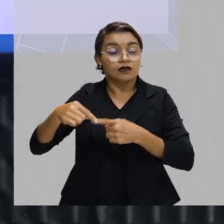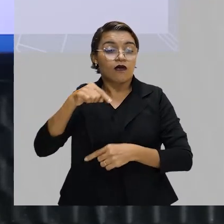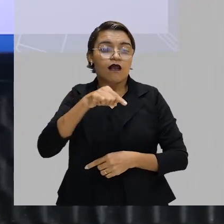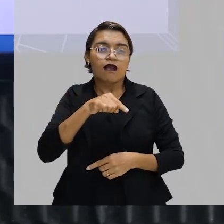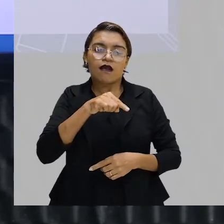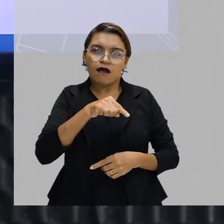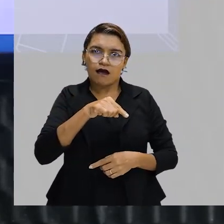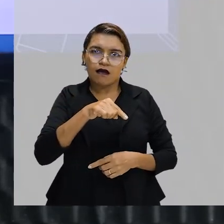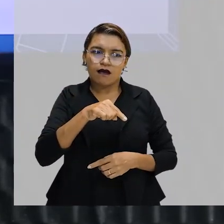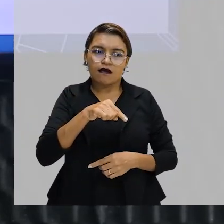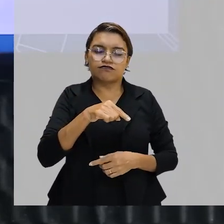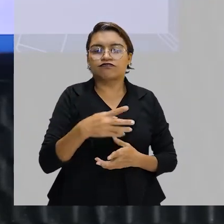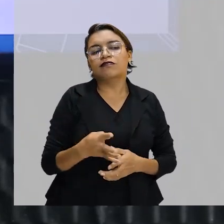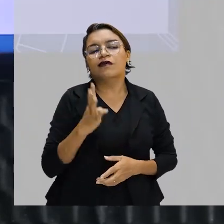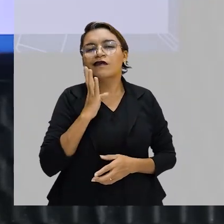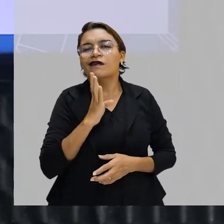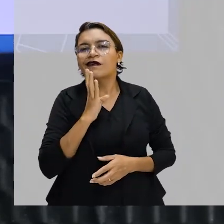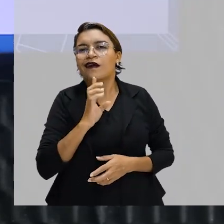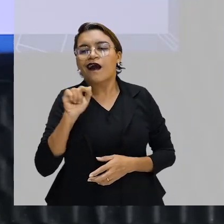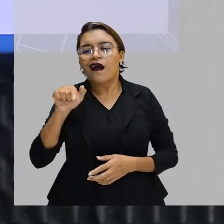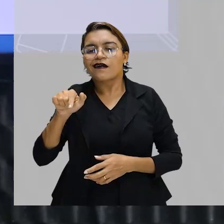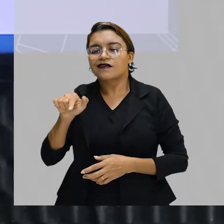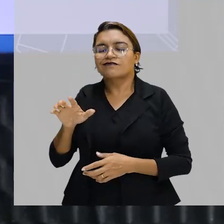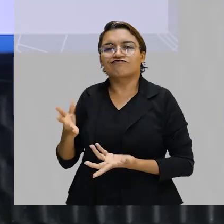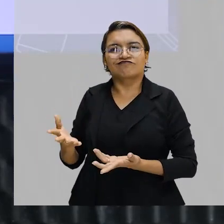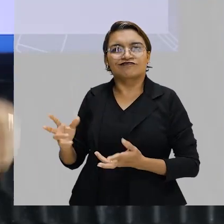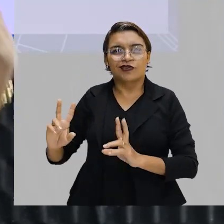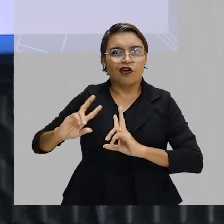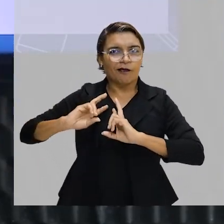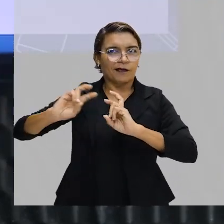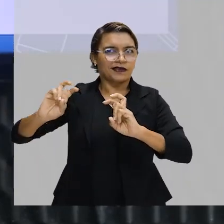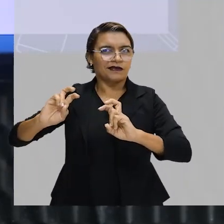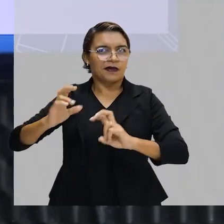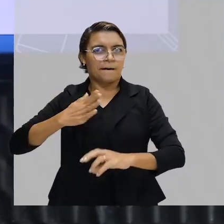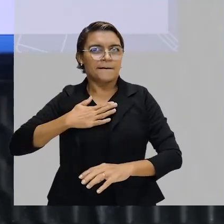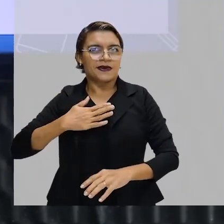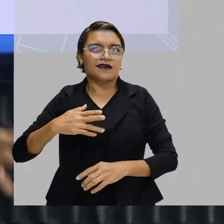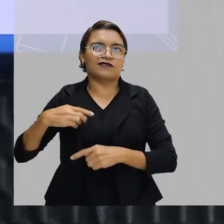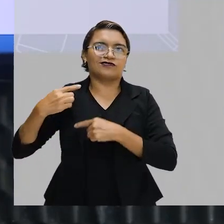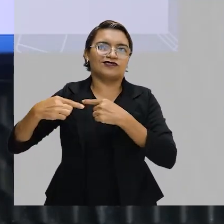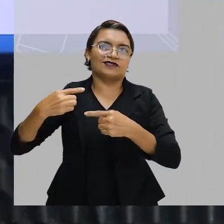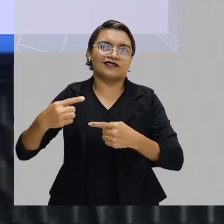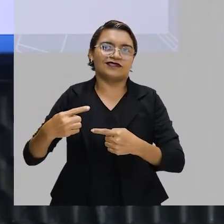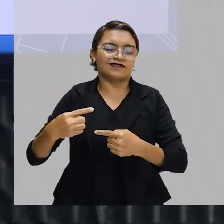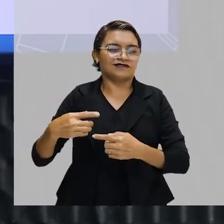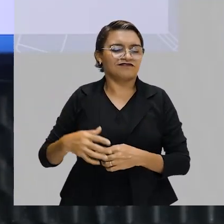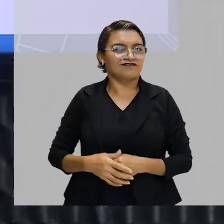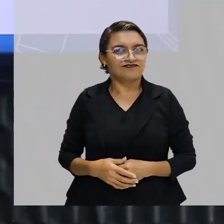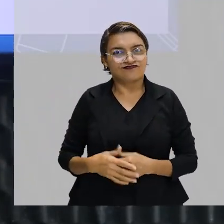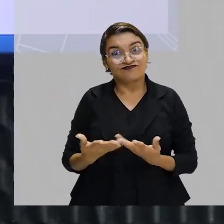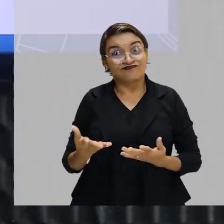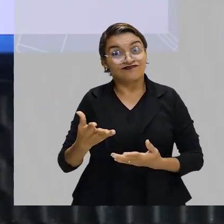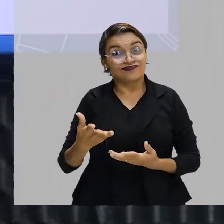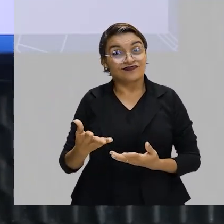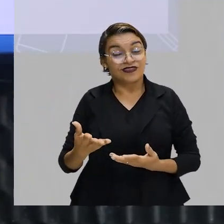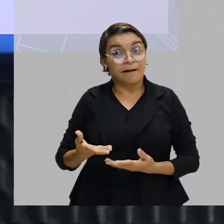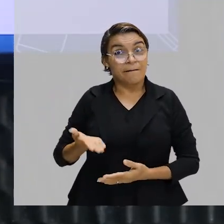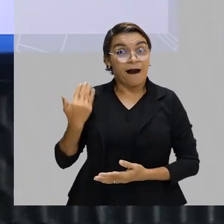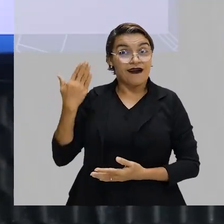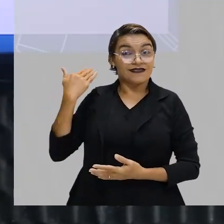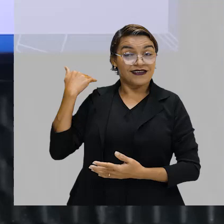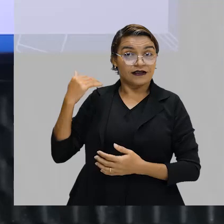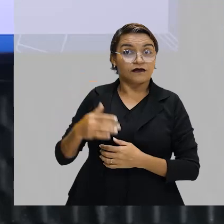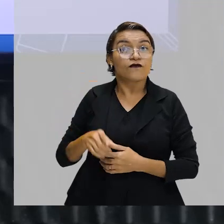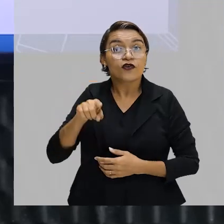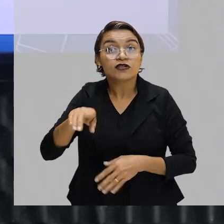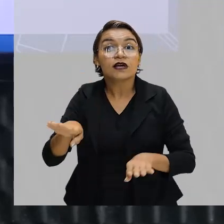estiver no auge vai achar as coisas da nossa geração, ó. E você também, Chuchu, que vai crescer, que vai casar,